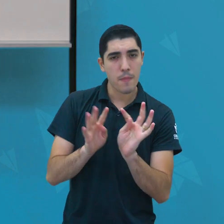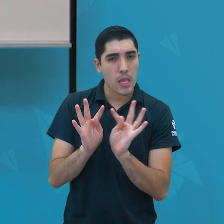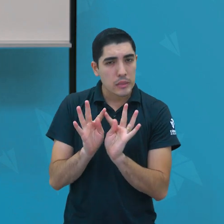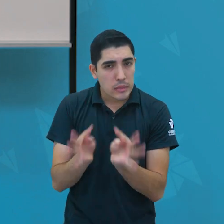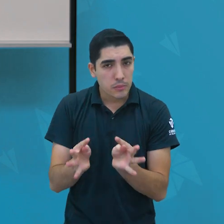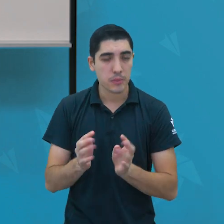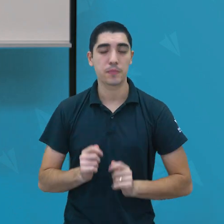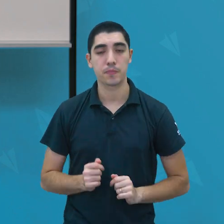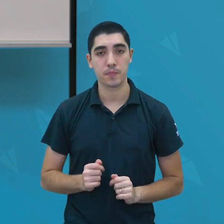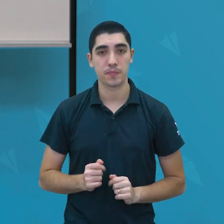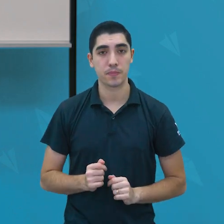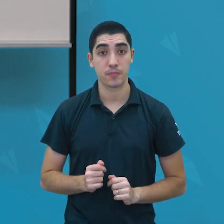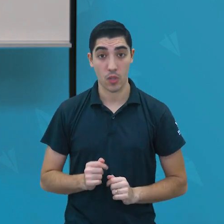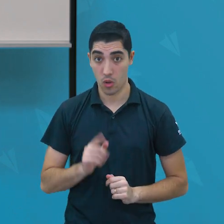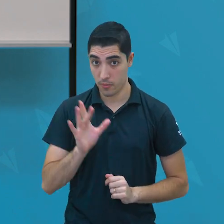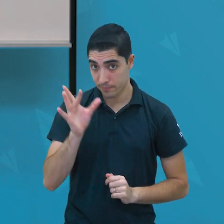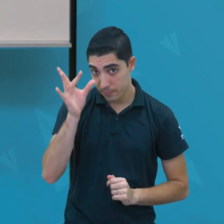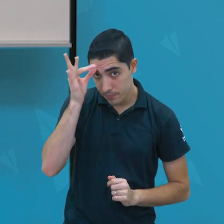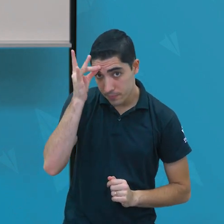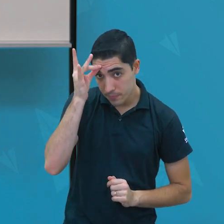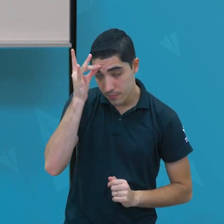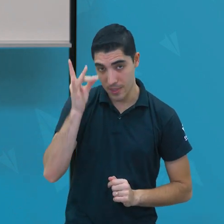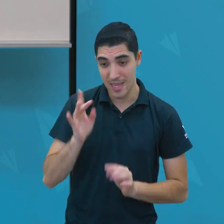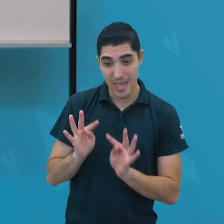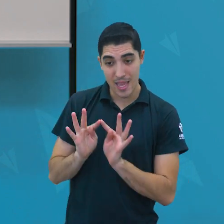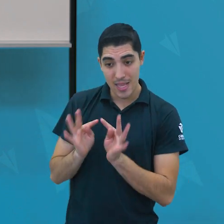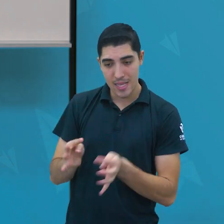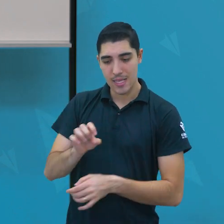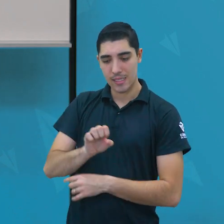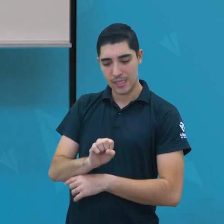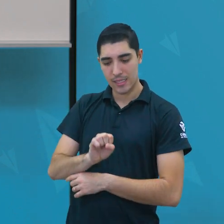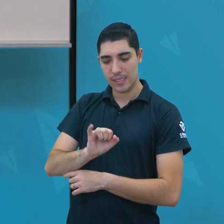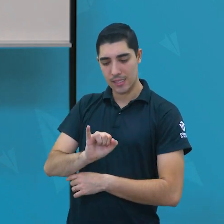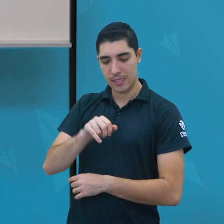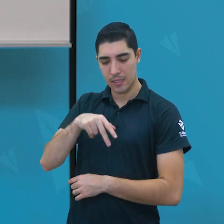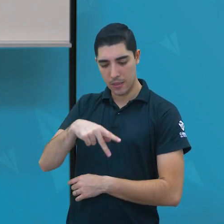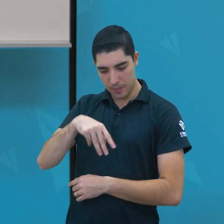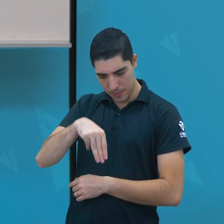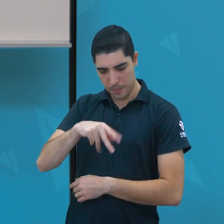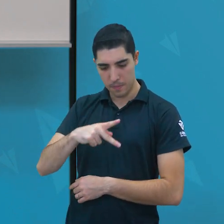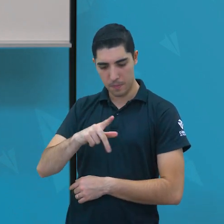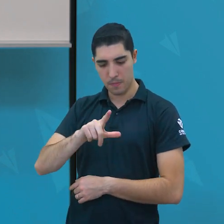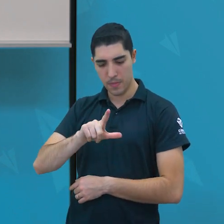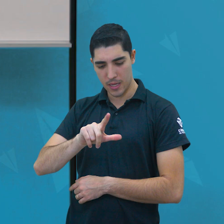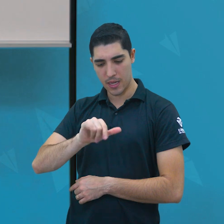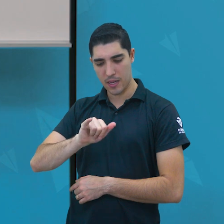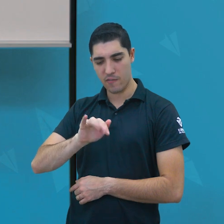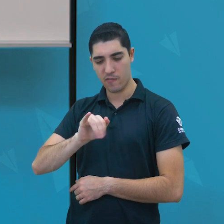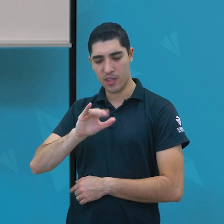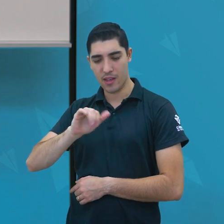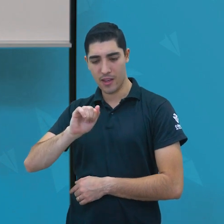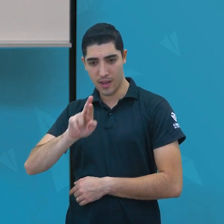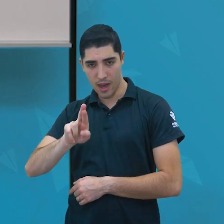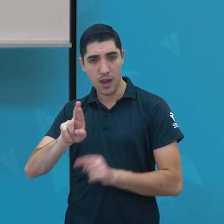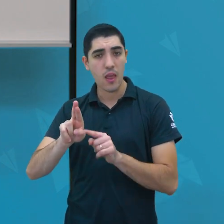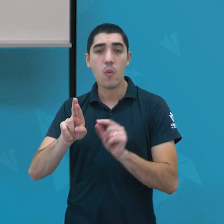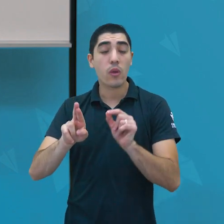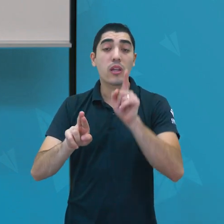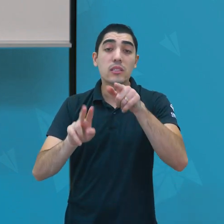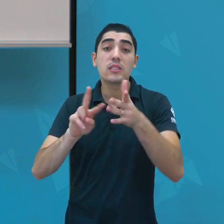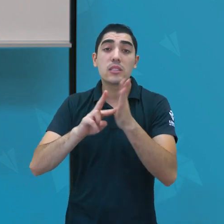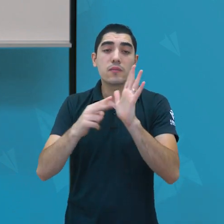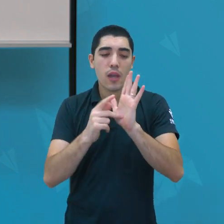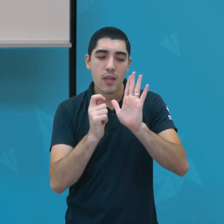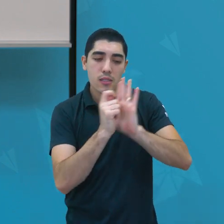frações. Grave isso. Simplificar uma fração é basicamente você escrever ela num formato bem mais